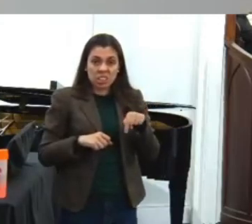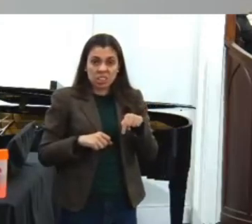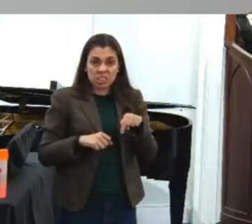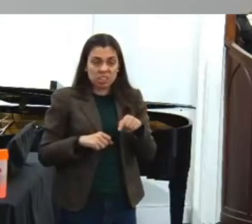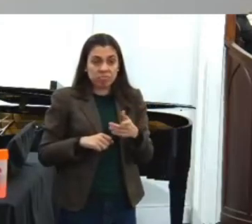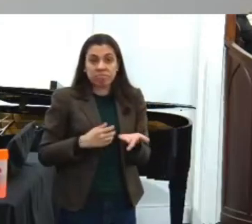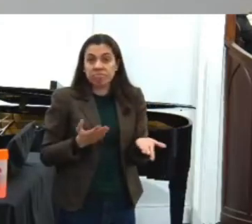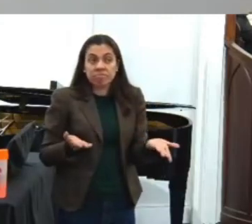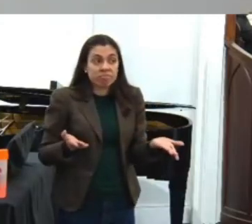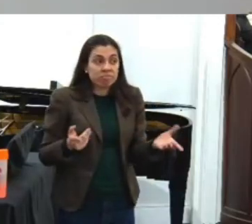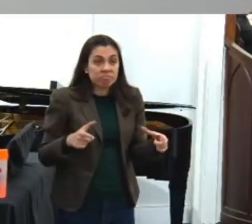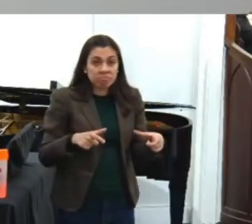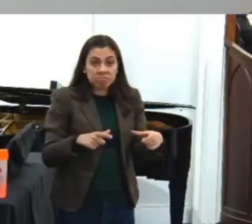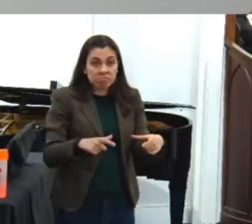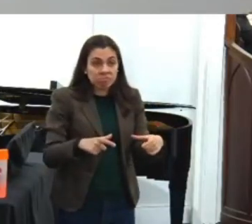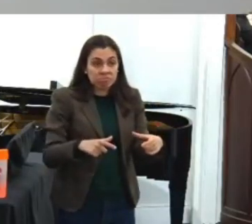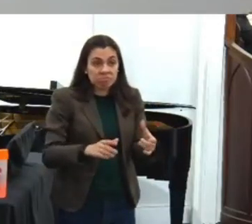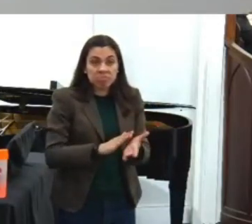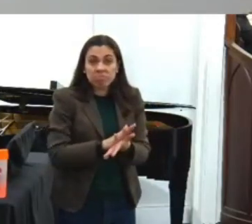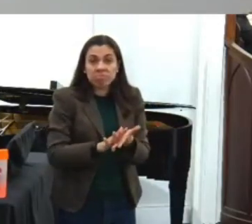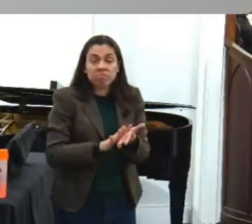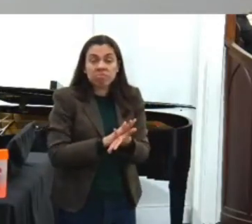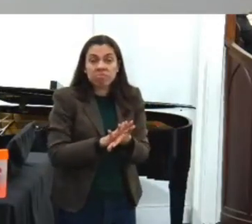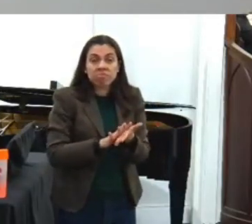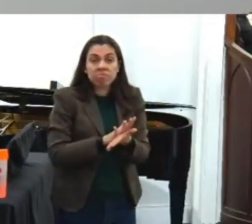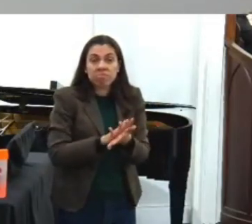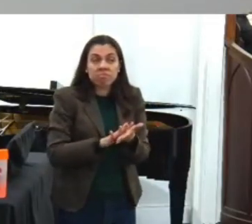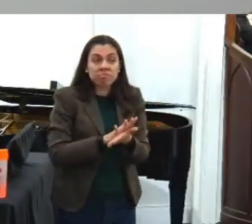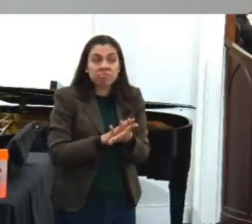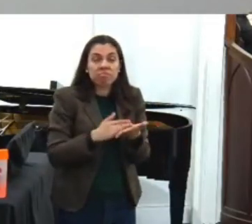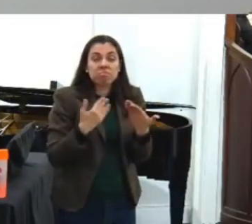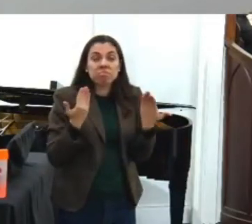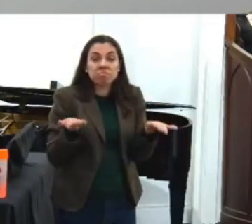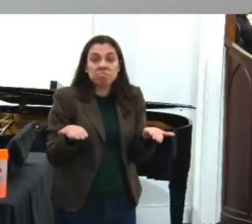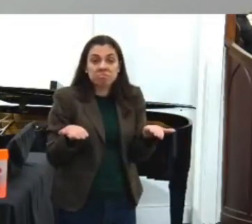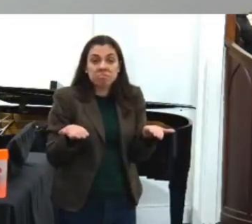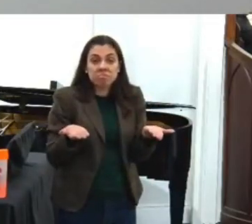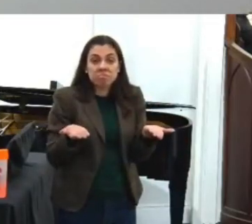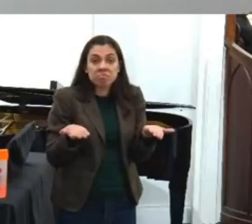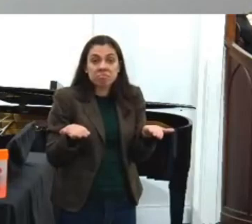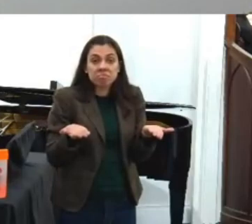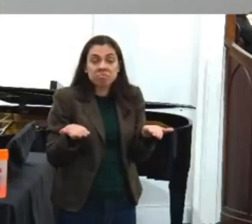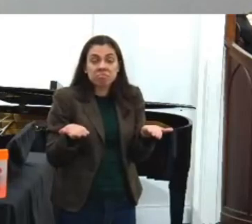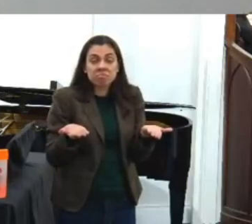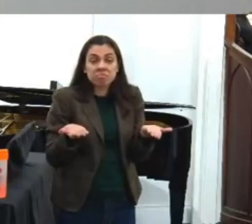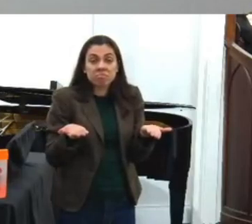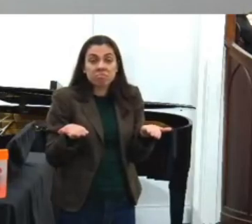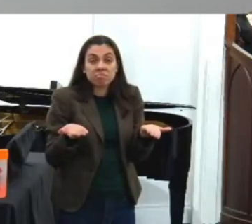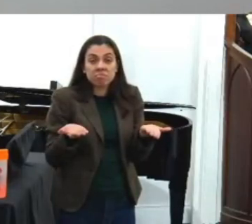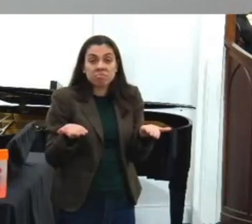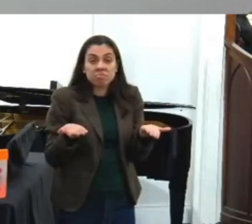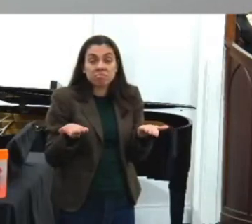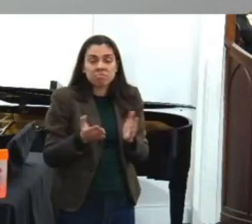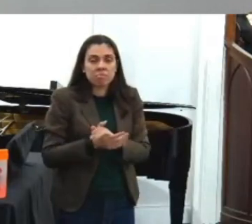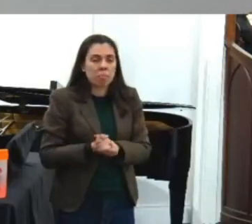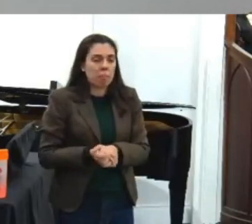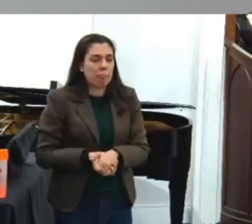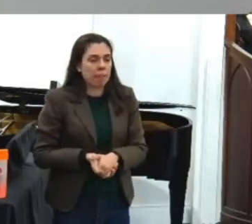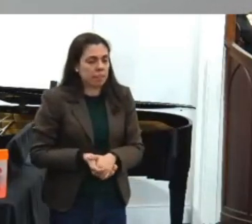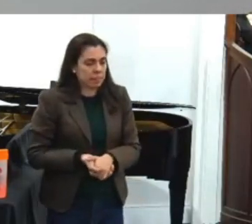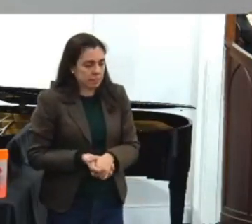estava impactando a sua sociedade. Quem deras fosses como as águas